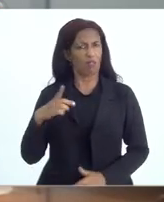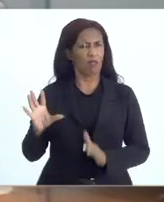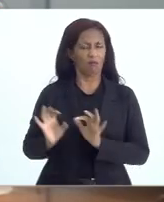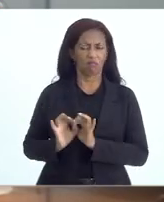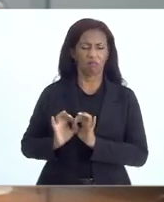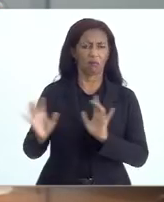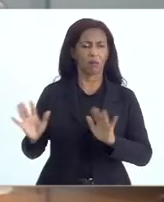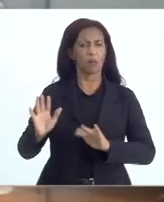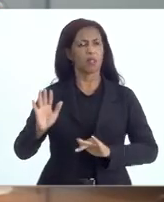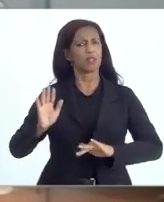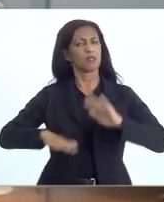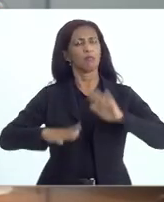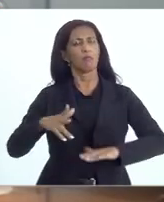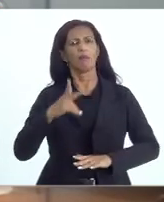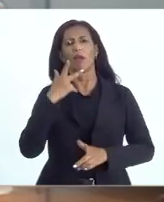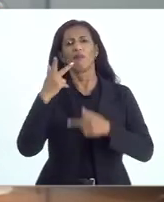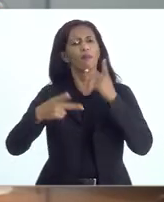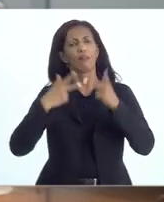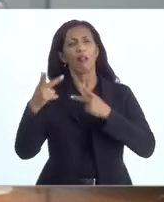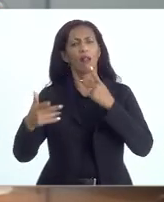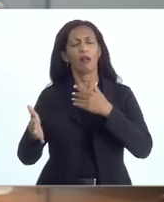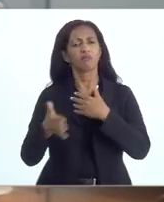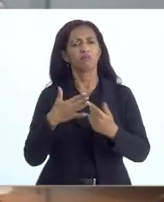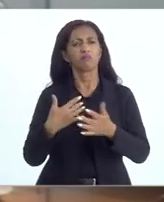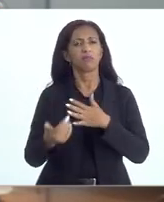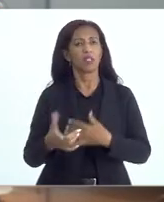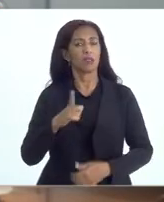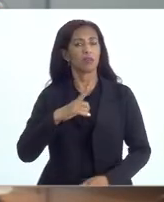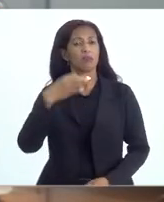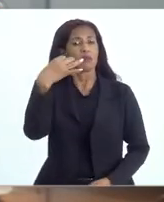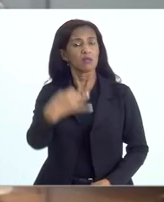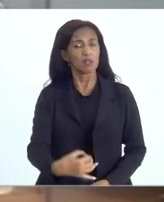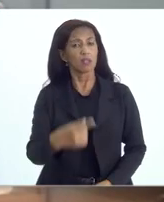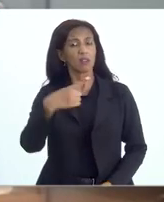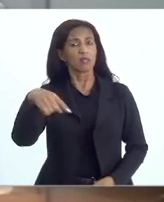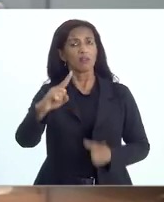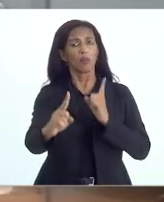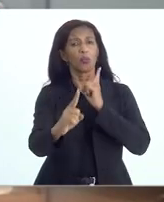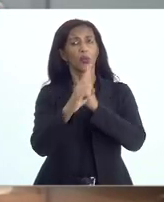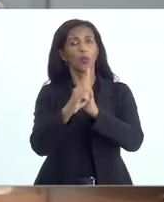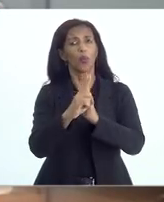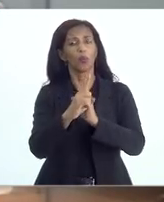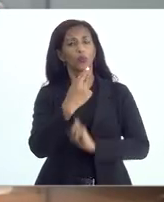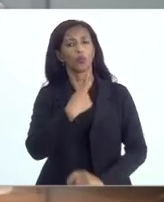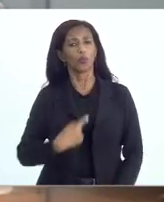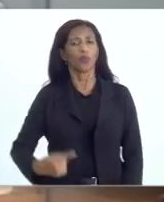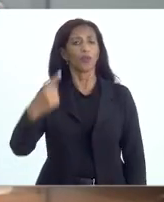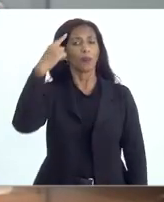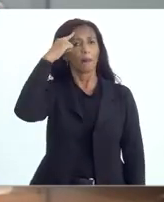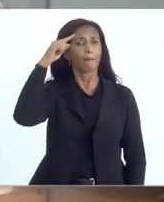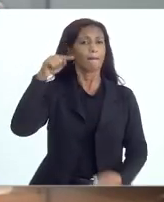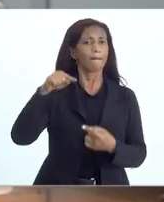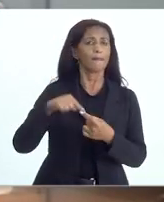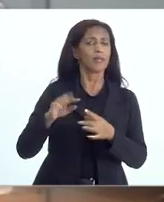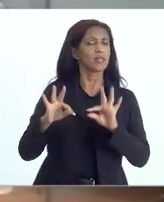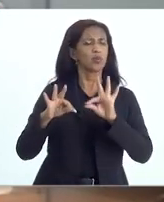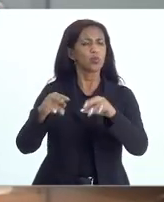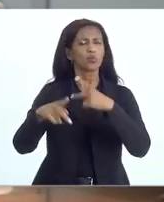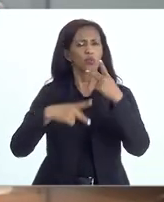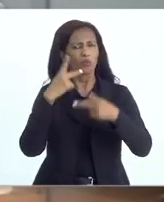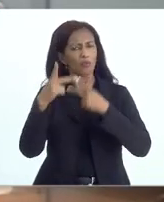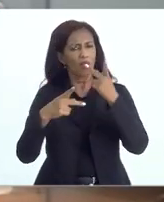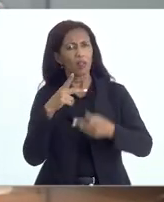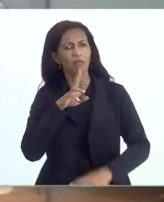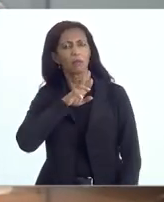independência necessária para tecer críticas construtivos e eu tenho certeza que vão ao encontro do que o governador pensa e todas as críticas que fiz